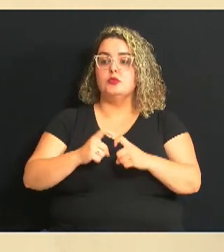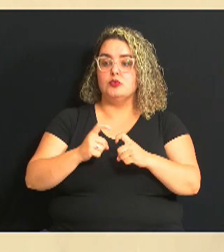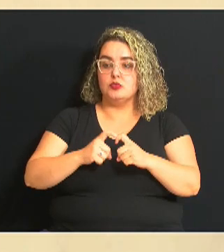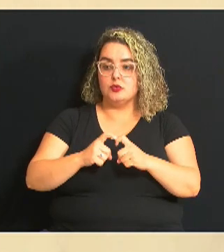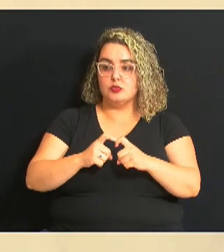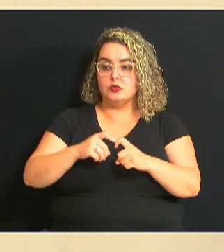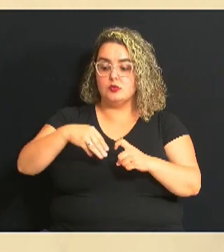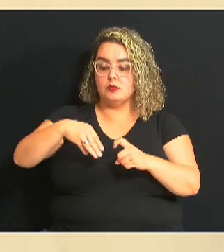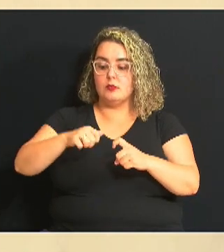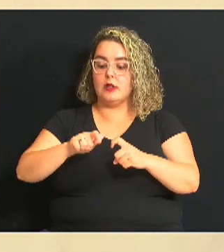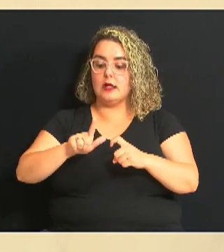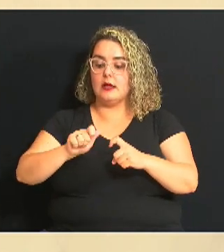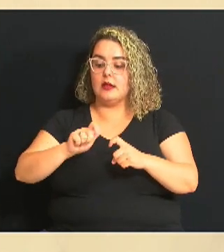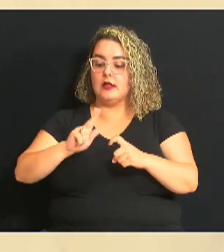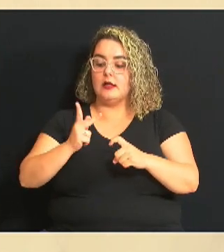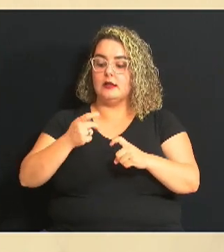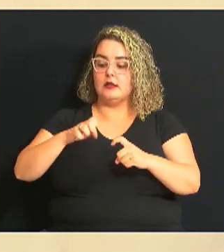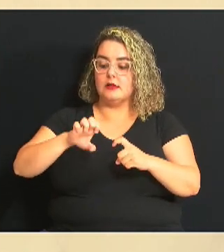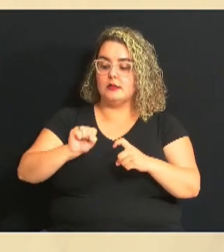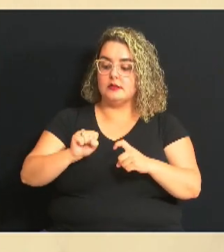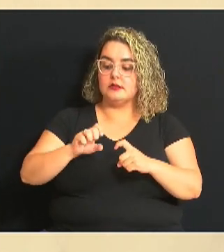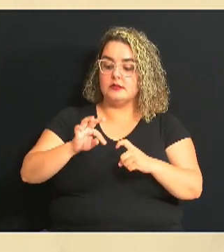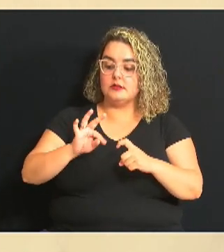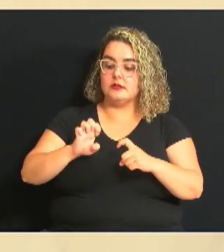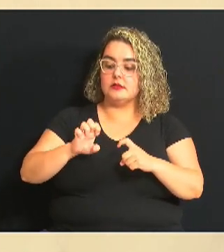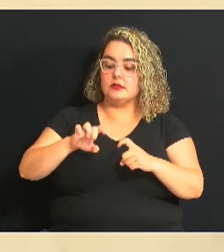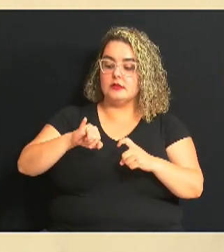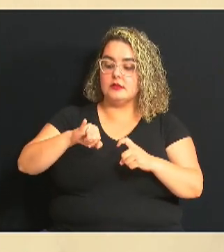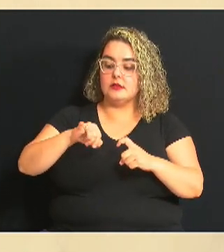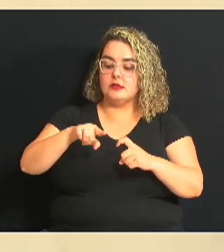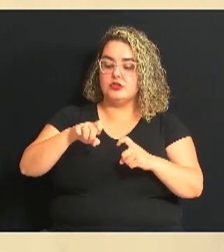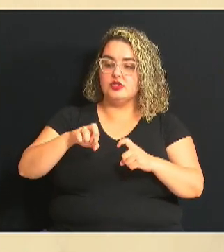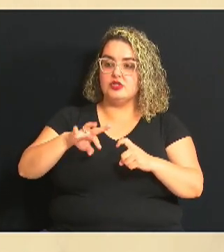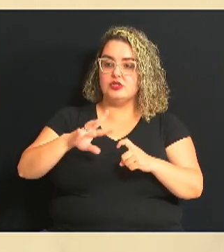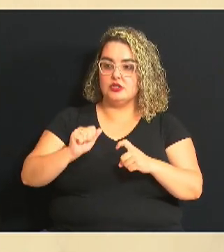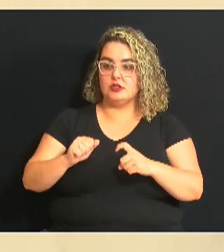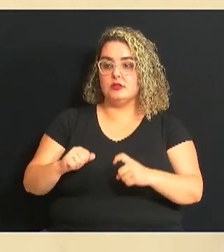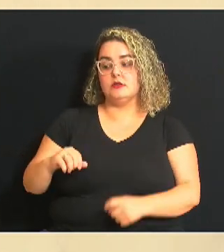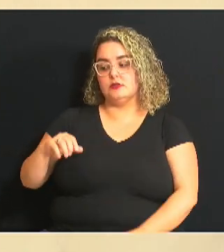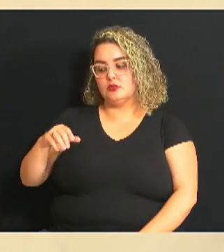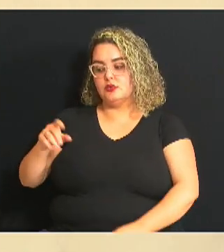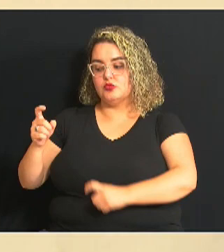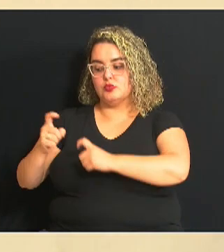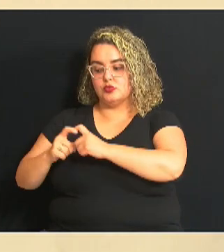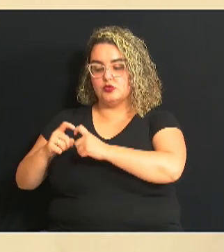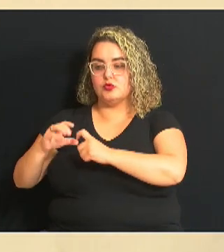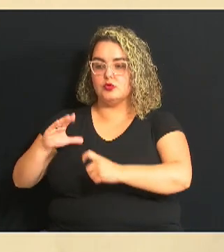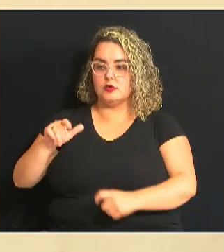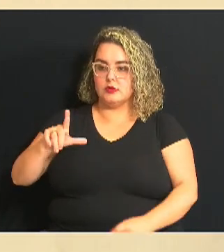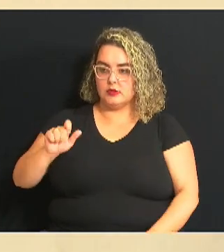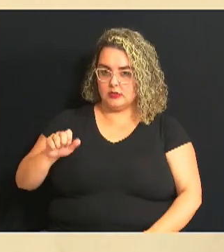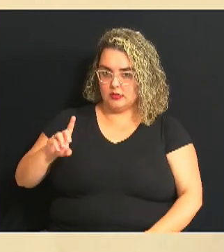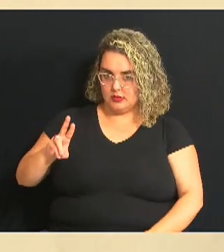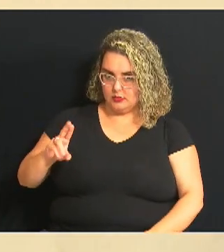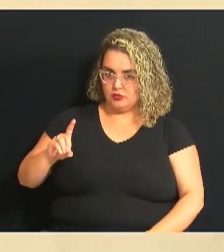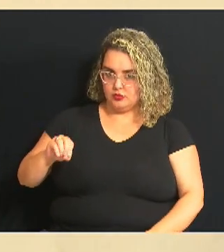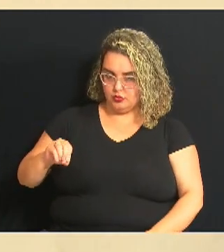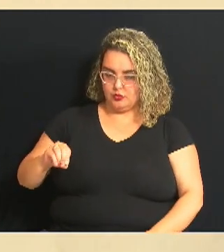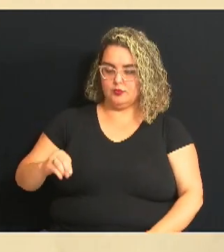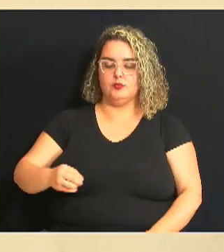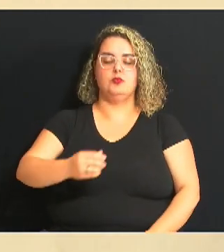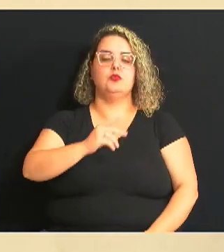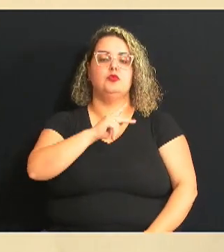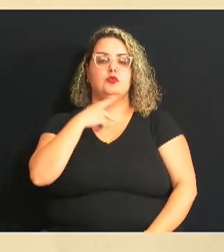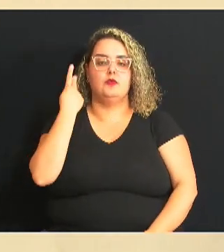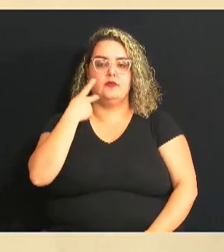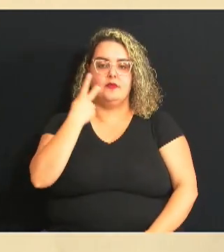Magalhães Teixeira, o Dr. Cláudio Azenha, por proposição do vereador Paulo Haddad. Nós convidamos